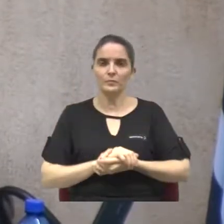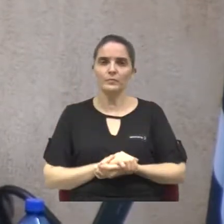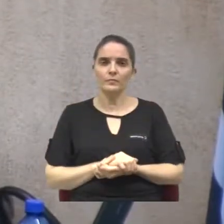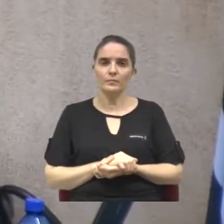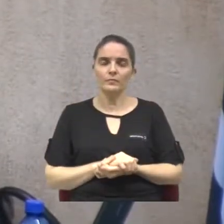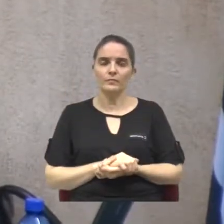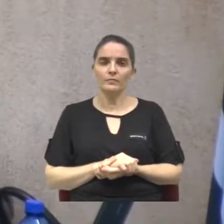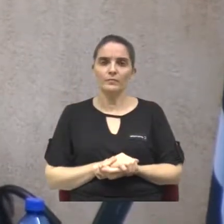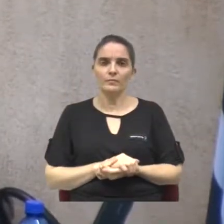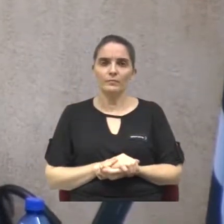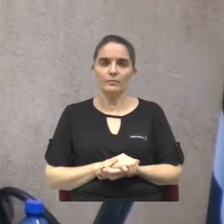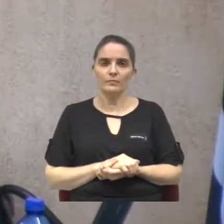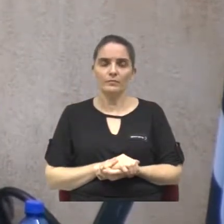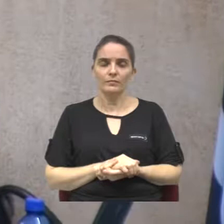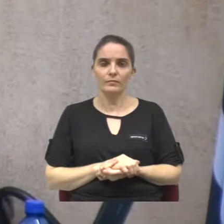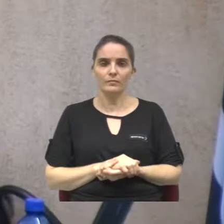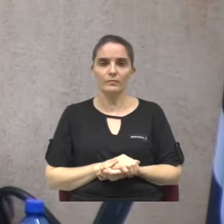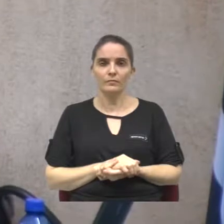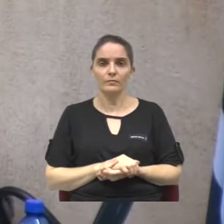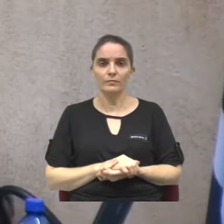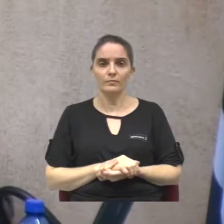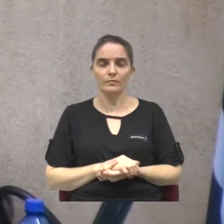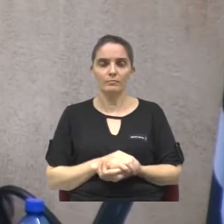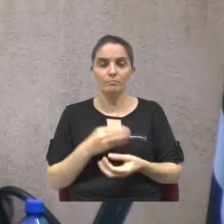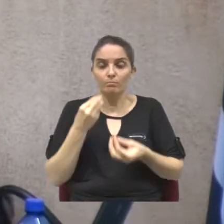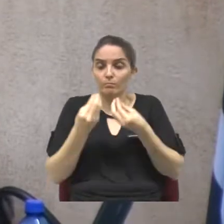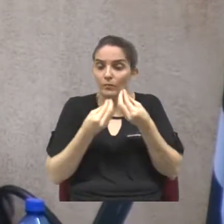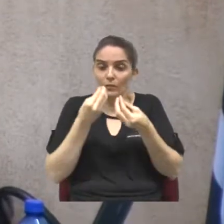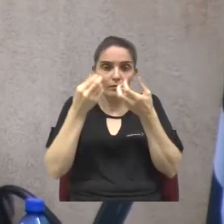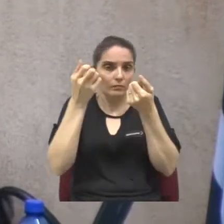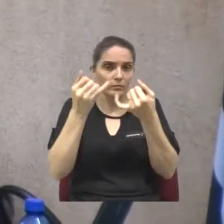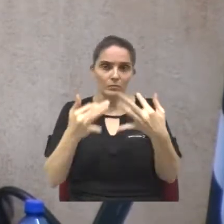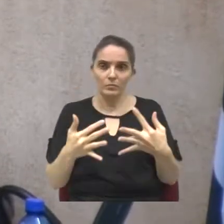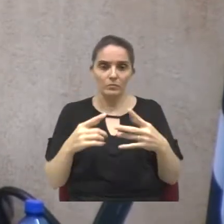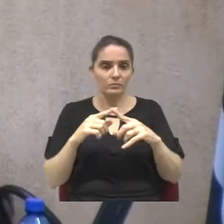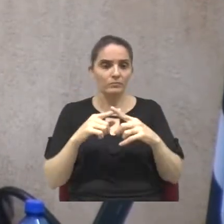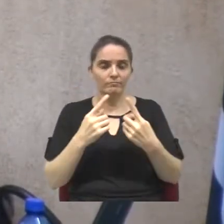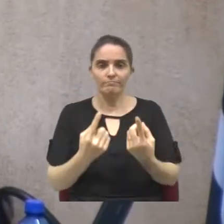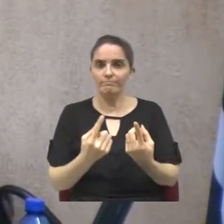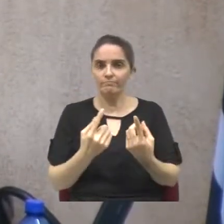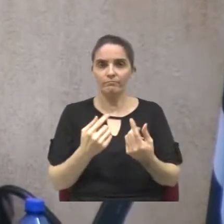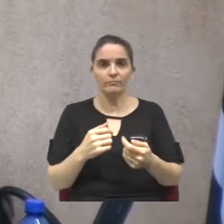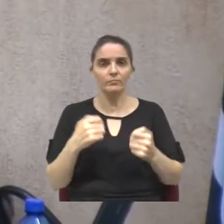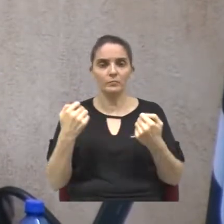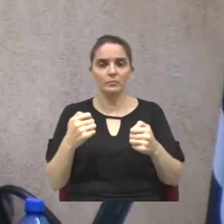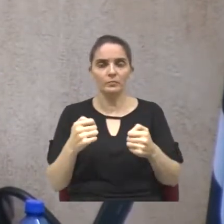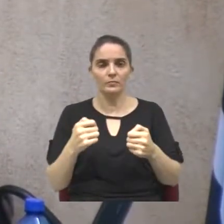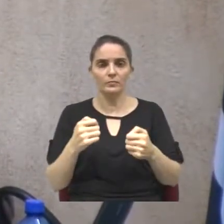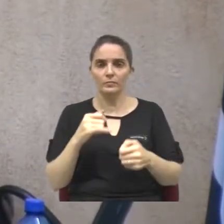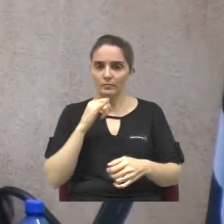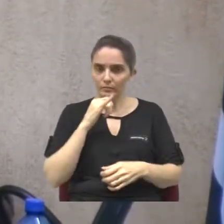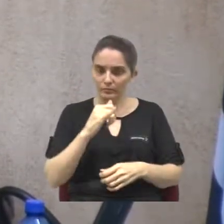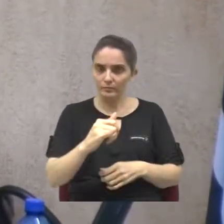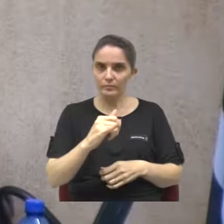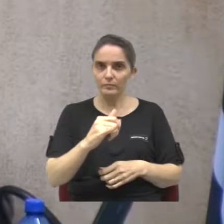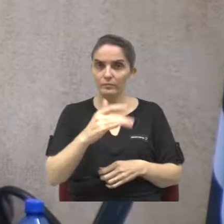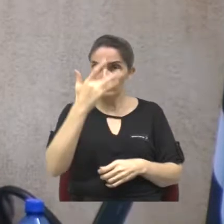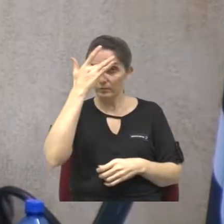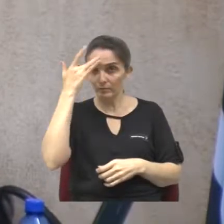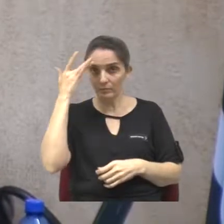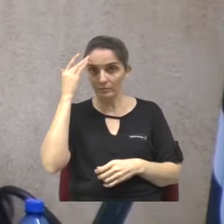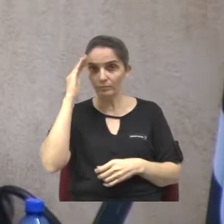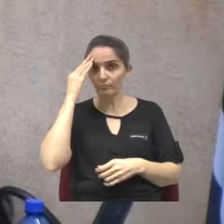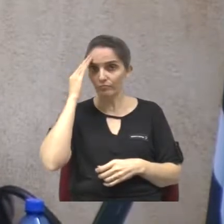que a gente não consegue muitas vezes narrar, mas que deve ser dito para que as pessoas